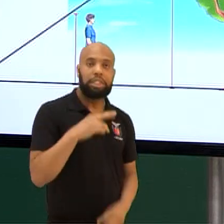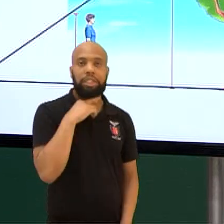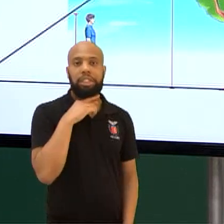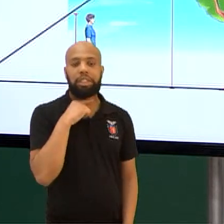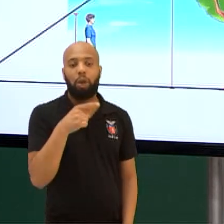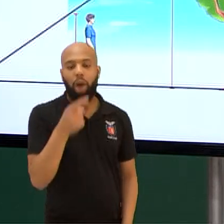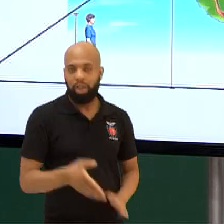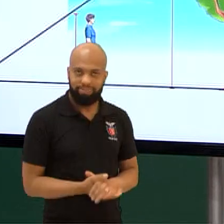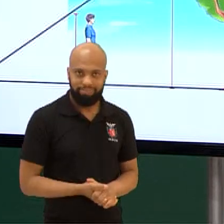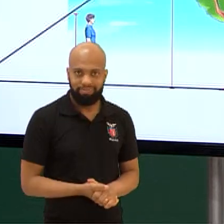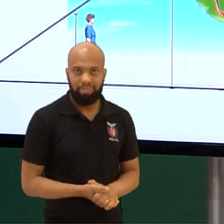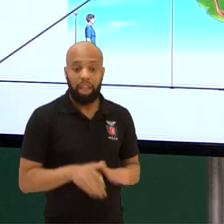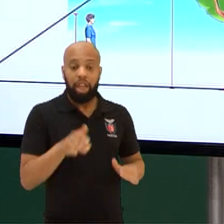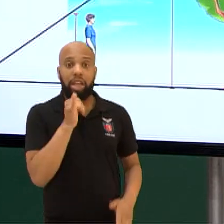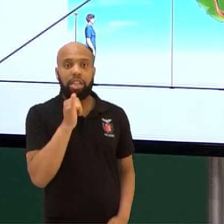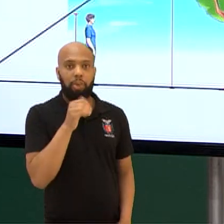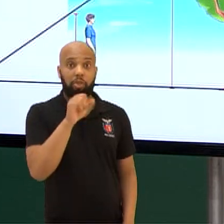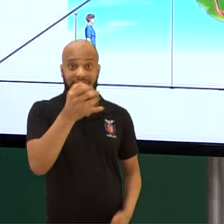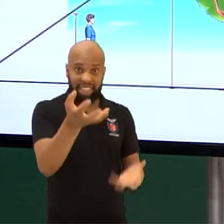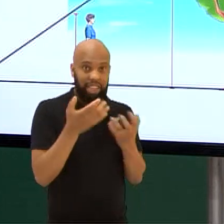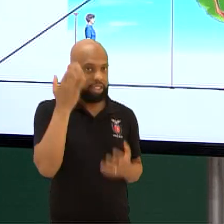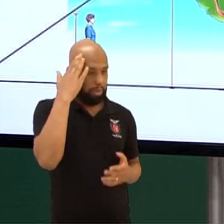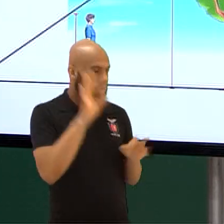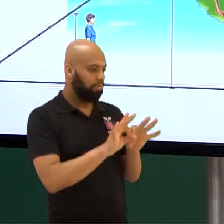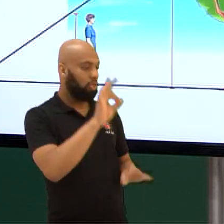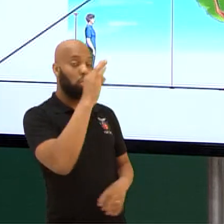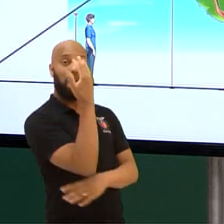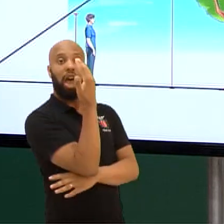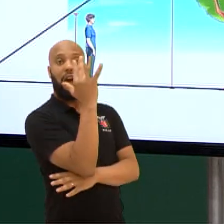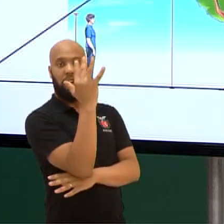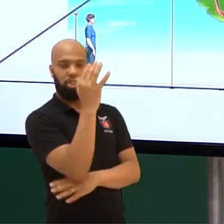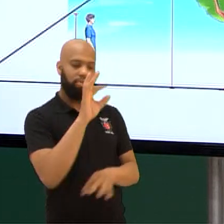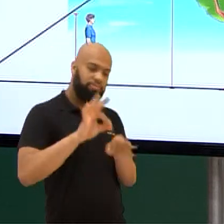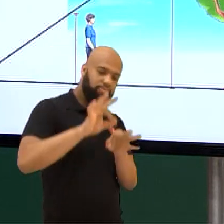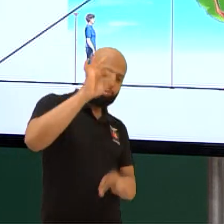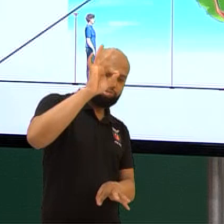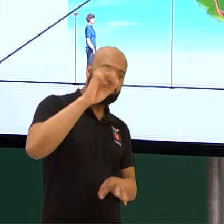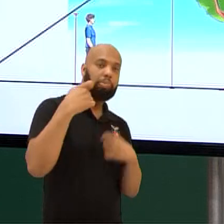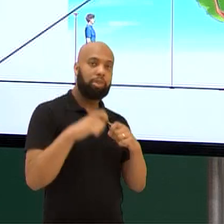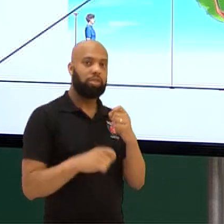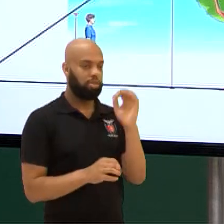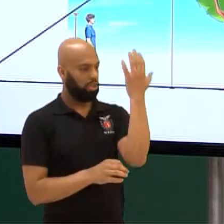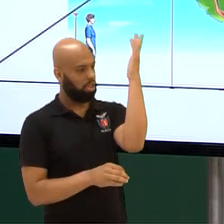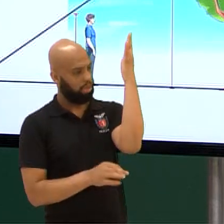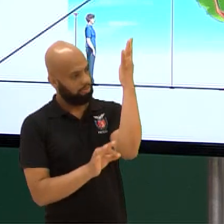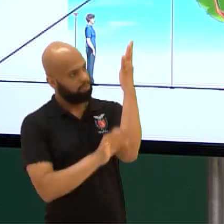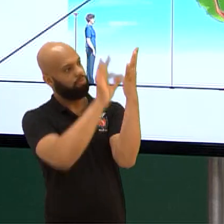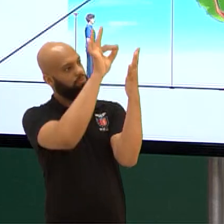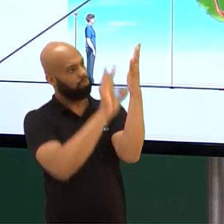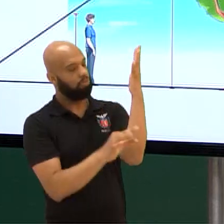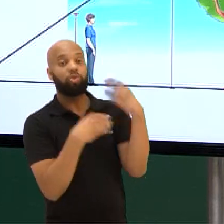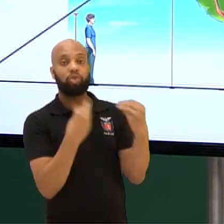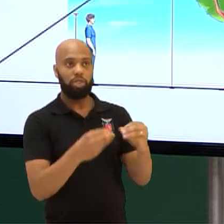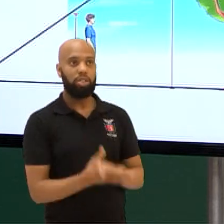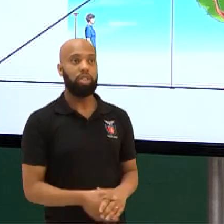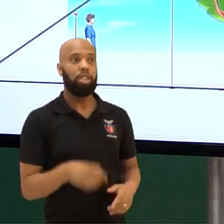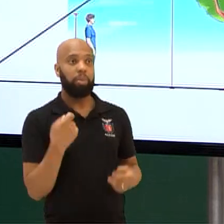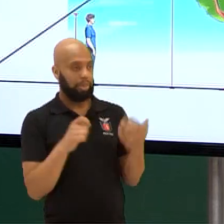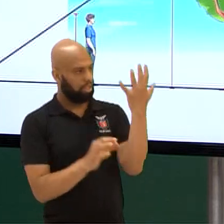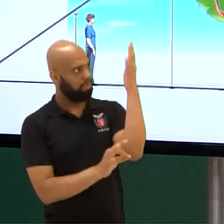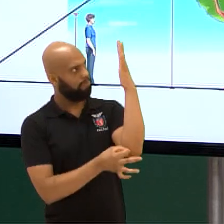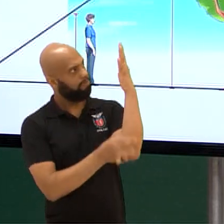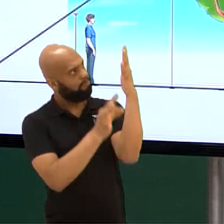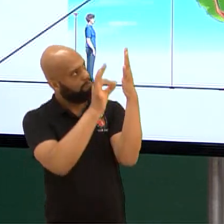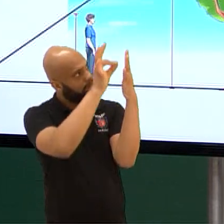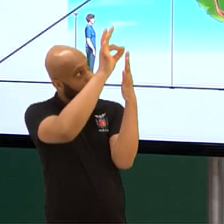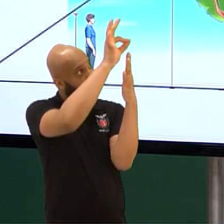vai determinar, por exemplo, a altura de uma árvore, né? A altura de uma árvore, você precisa lá da folhinha mais alta